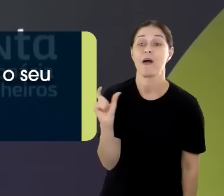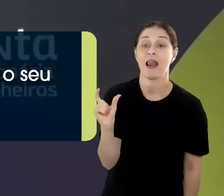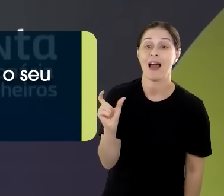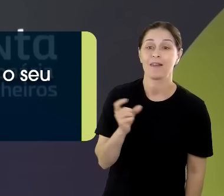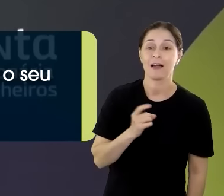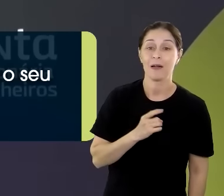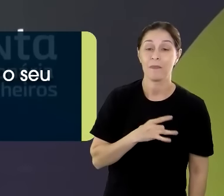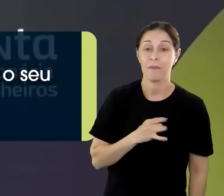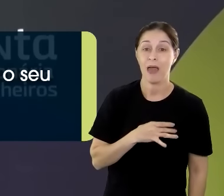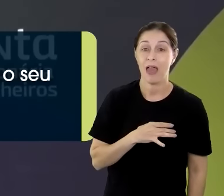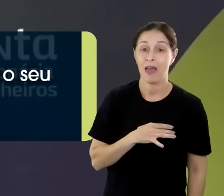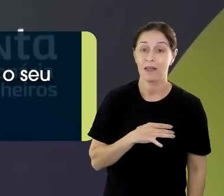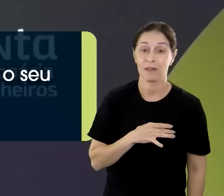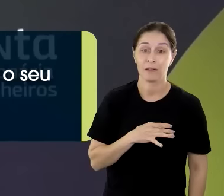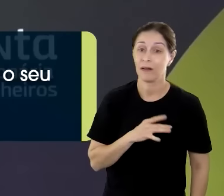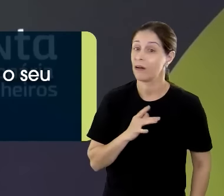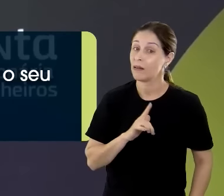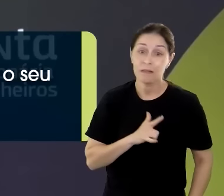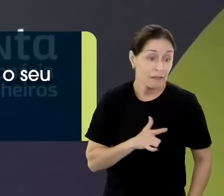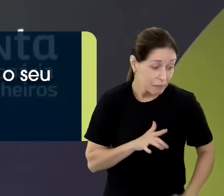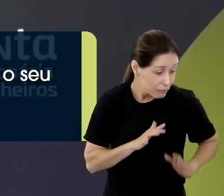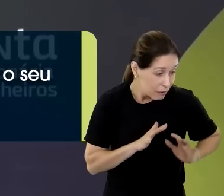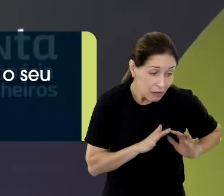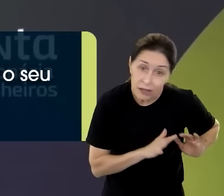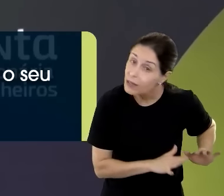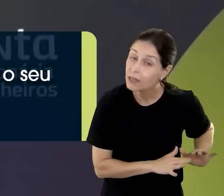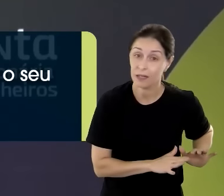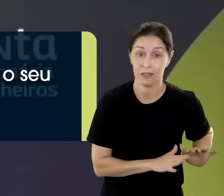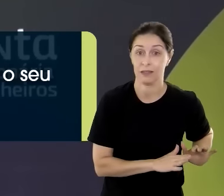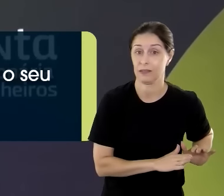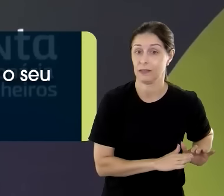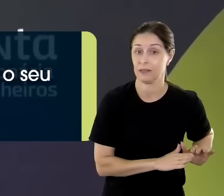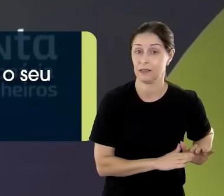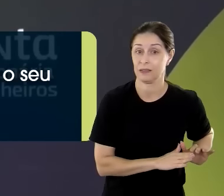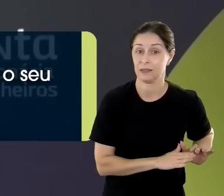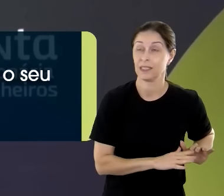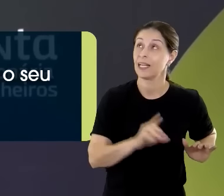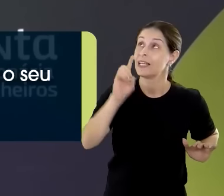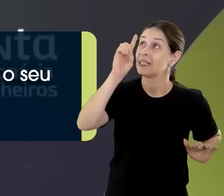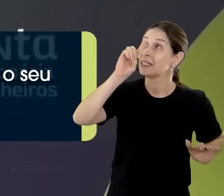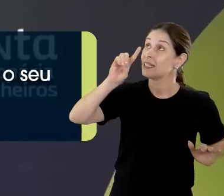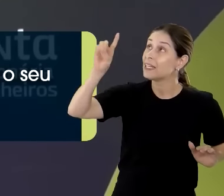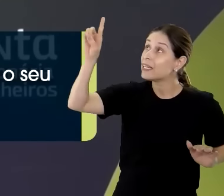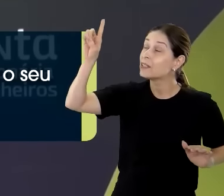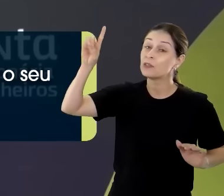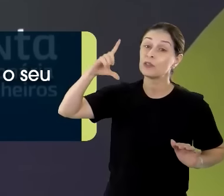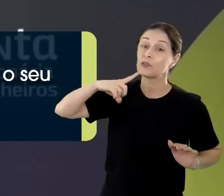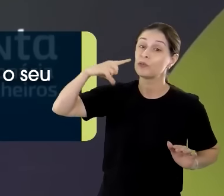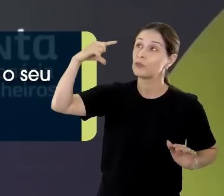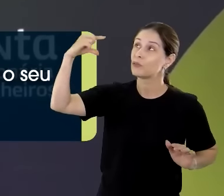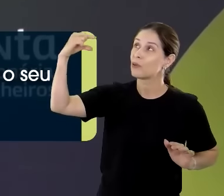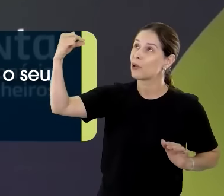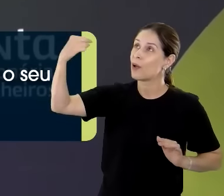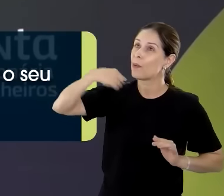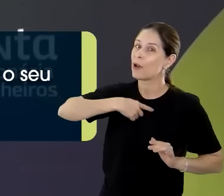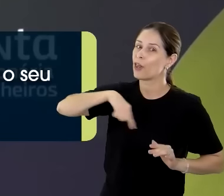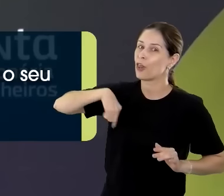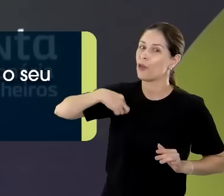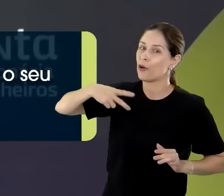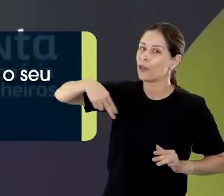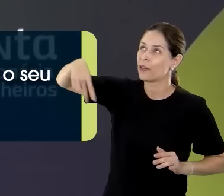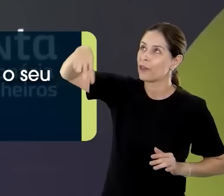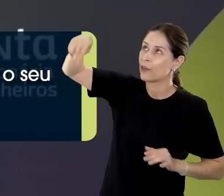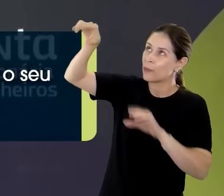rebanho, porque vosso Pai se agradou em dar-vos o seu reino. Você não comprou o reino, você não mereceu o